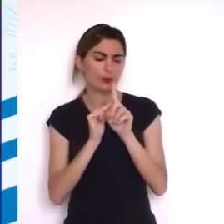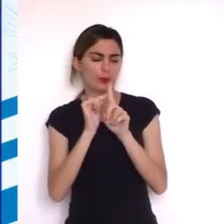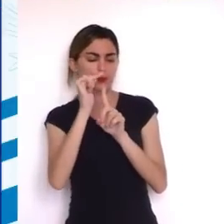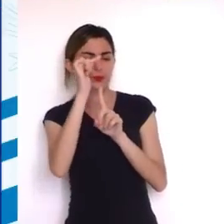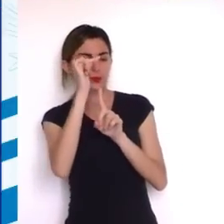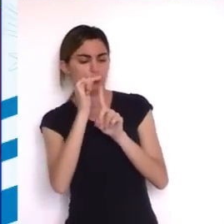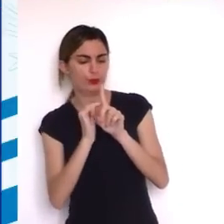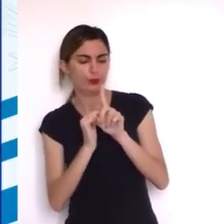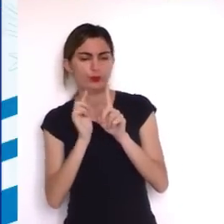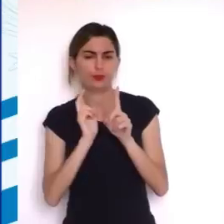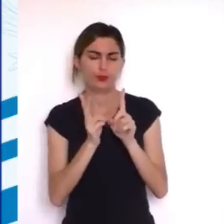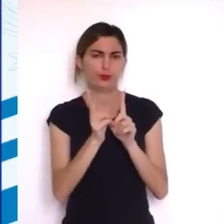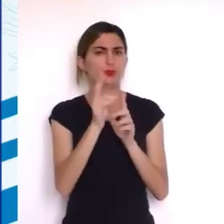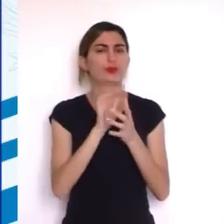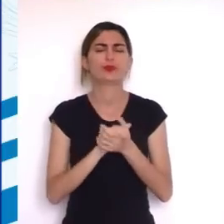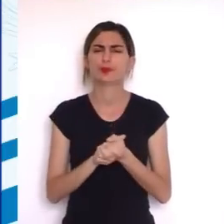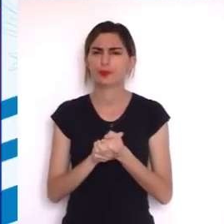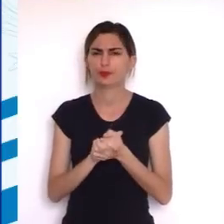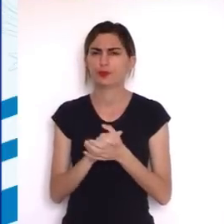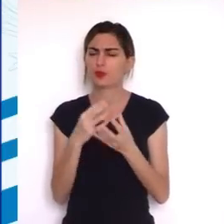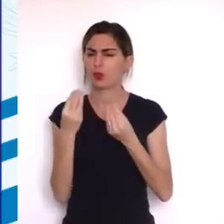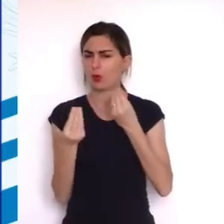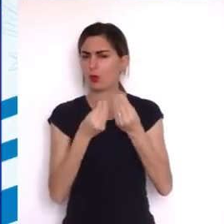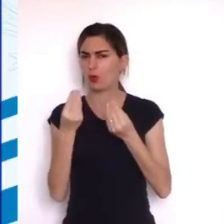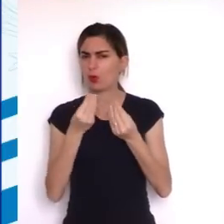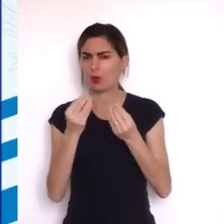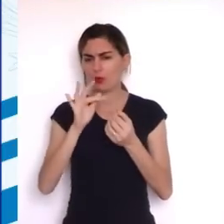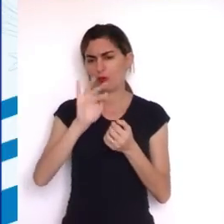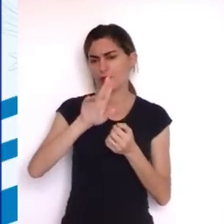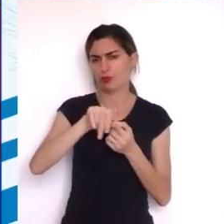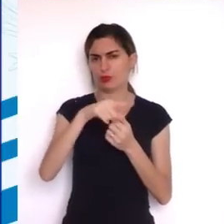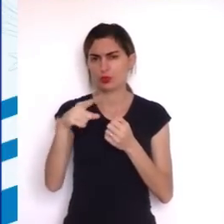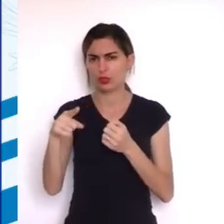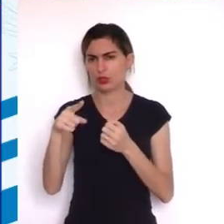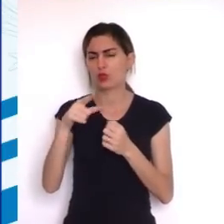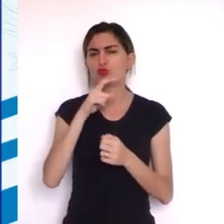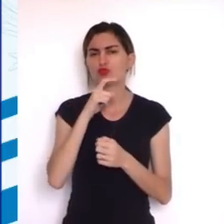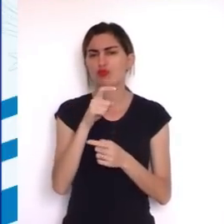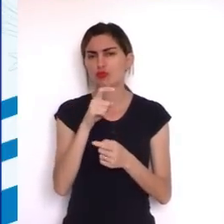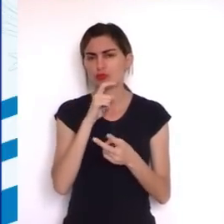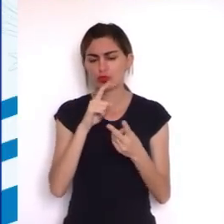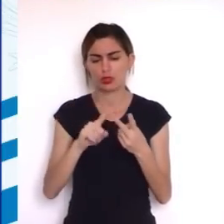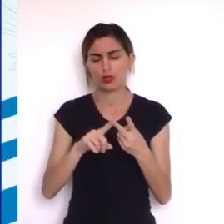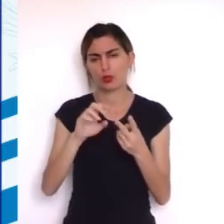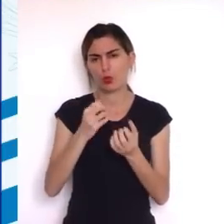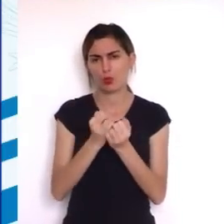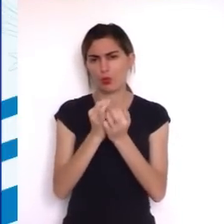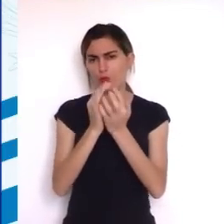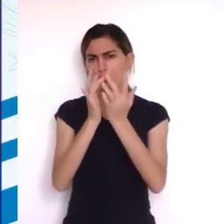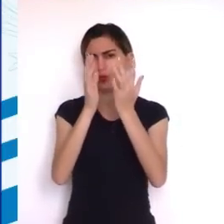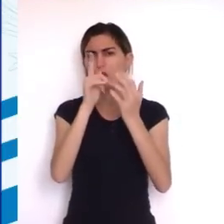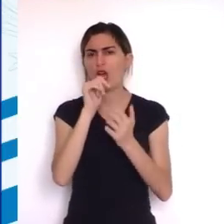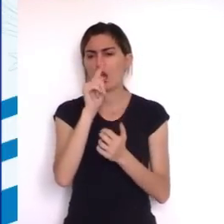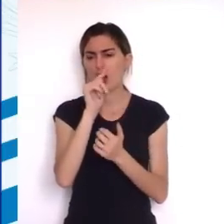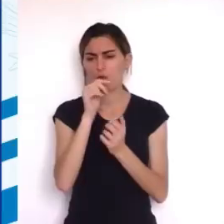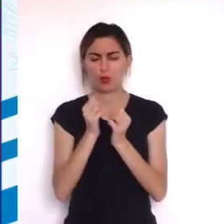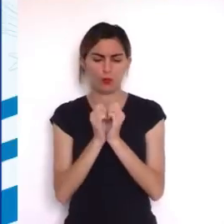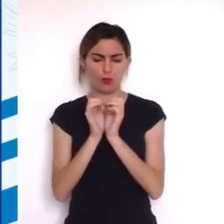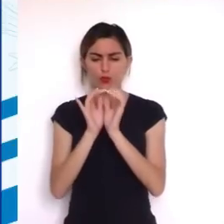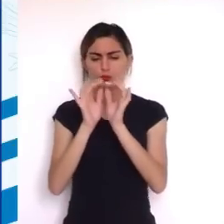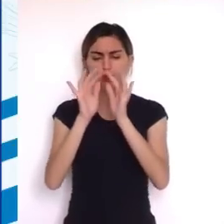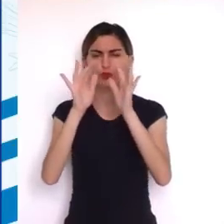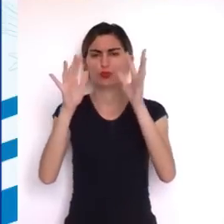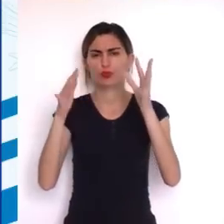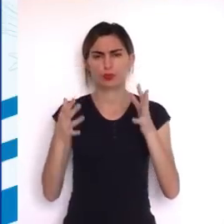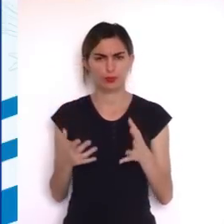há temperatura constantes, como a fusão do gelo e a ebulição da água